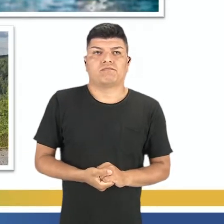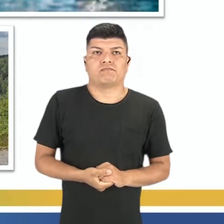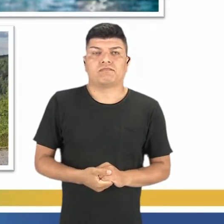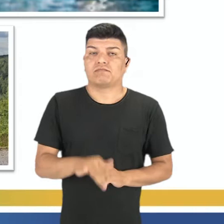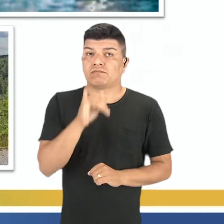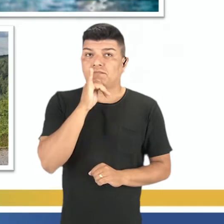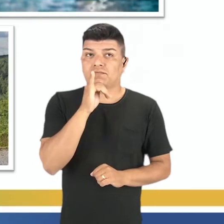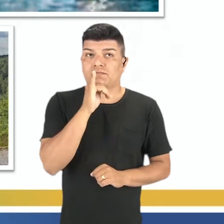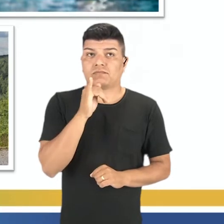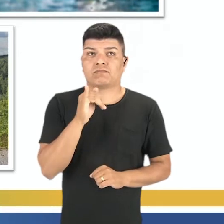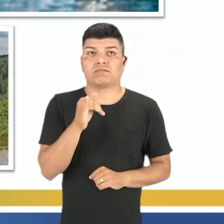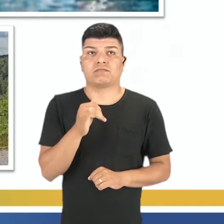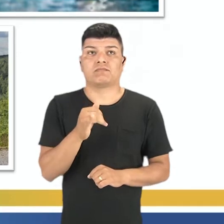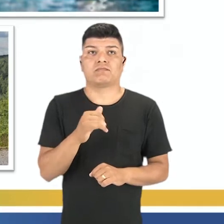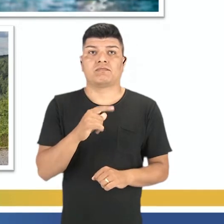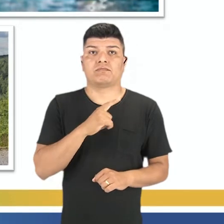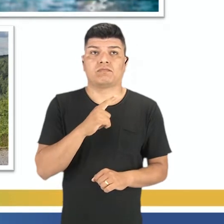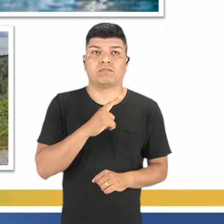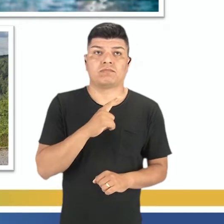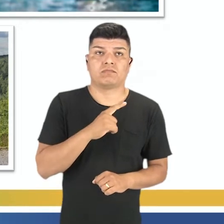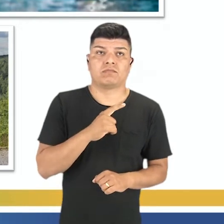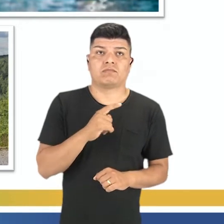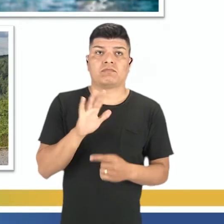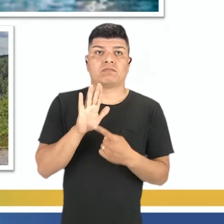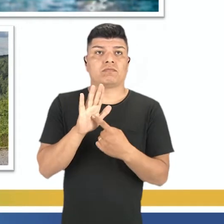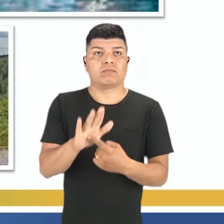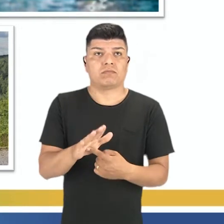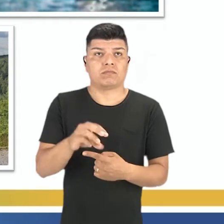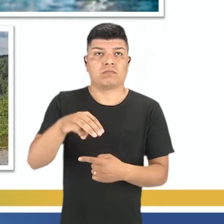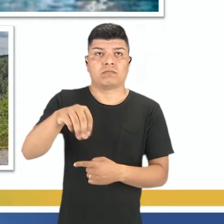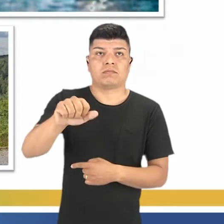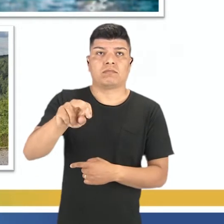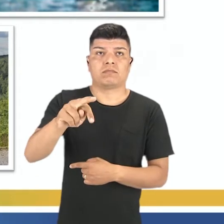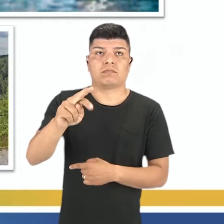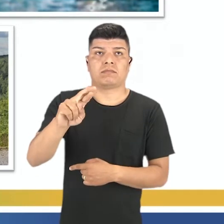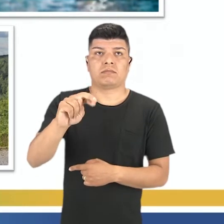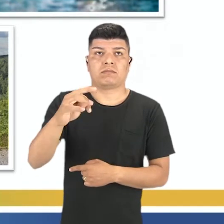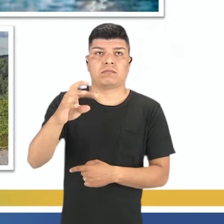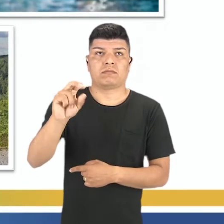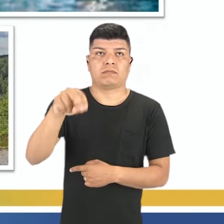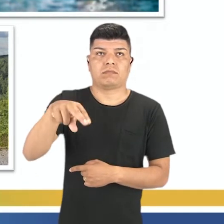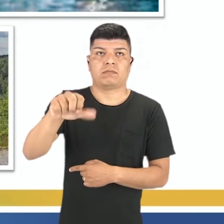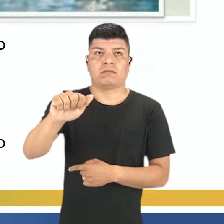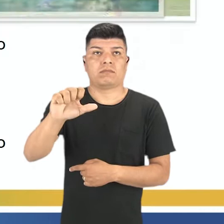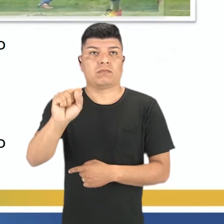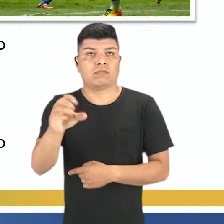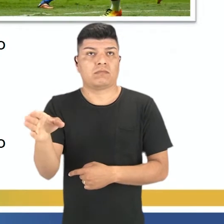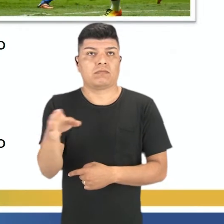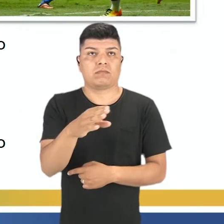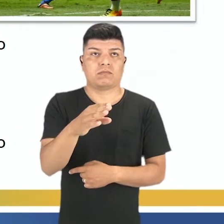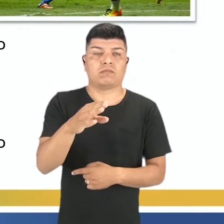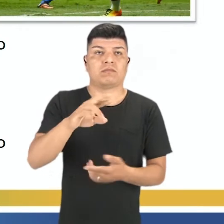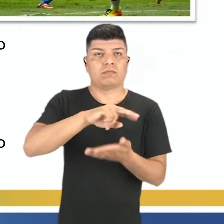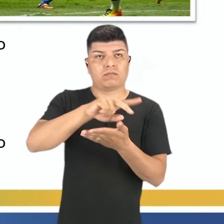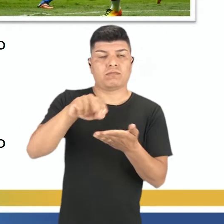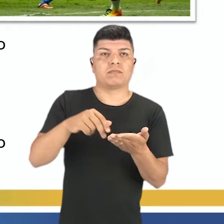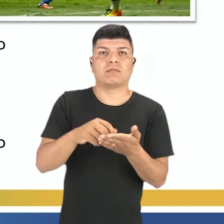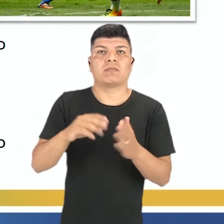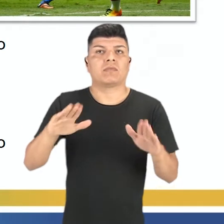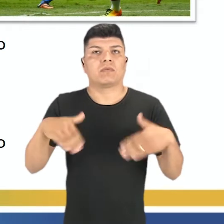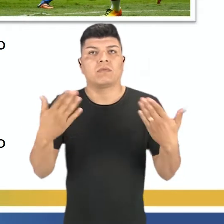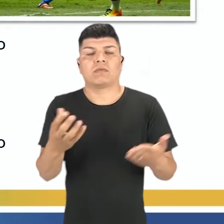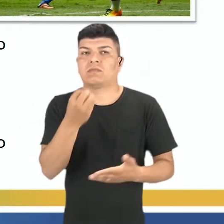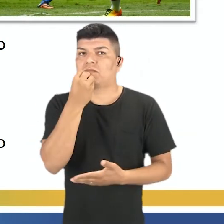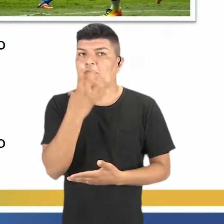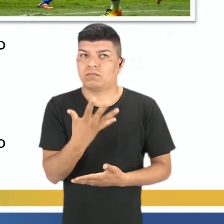Exemplos de atividades que podem ser consideradas exercício aeróbico: maratona, triatlon, ciclismo, futebol. Que benefícios eles